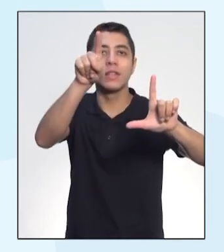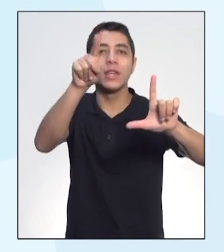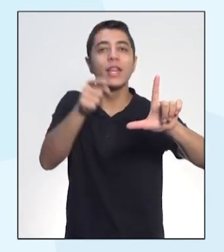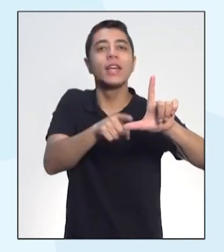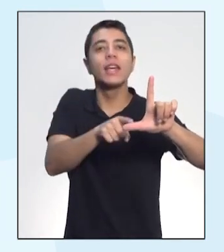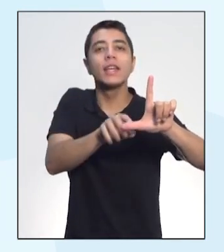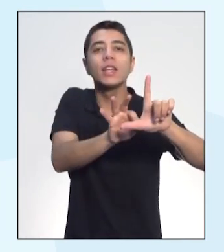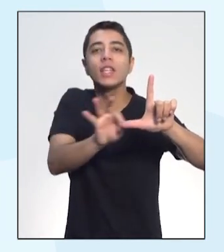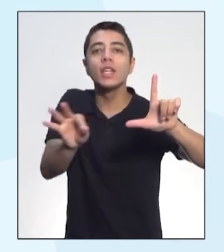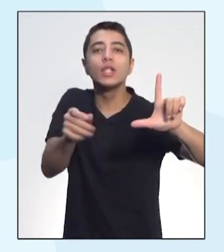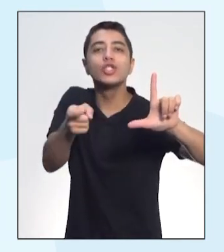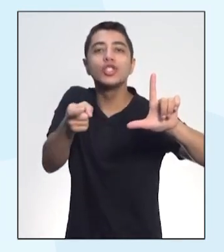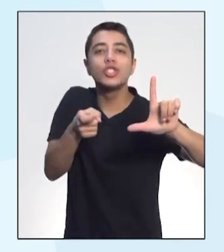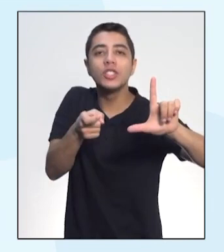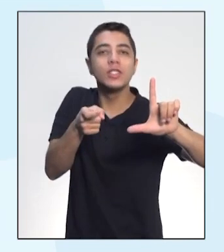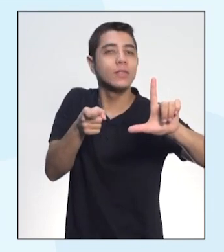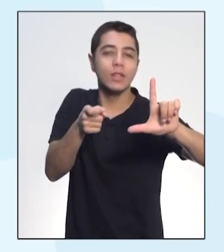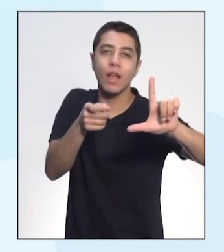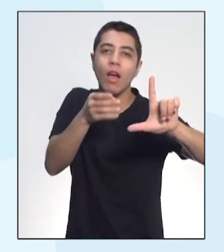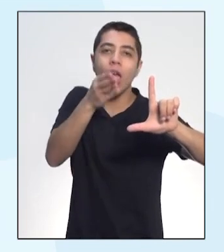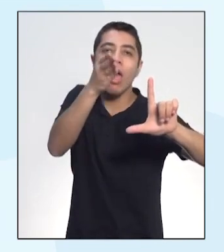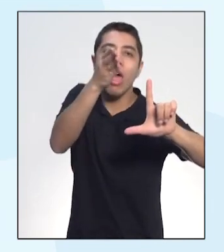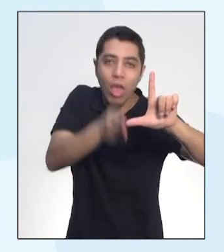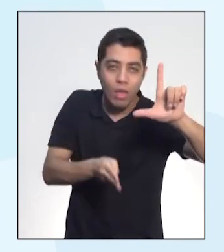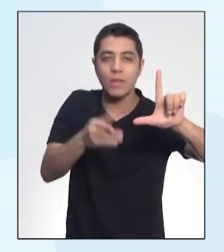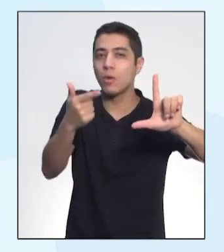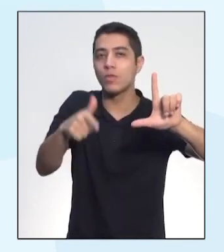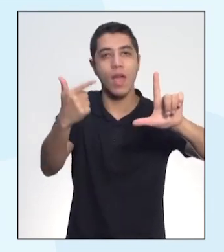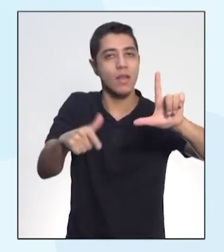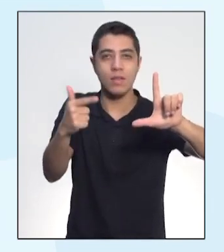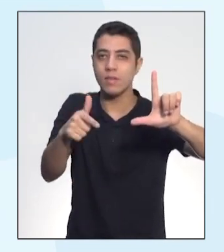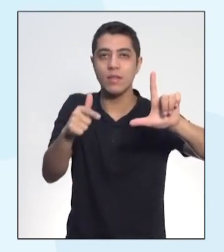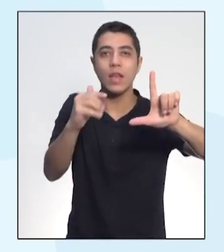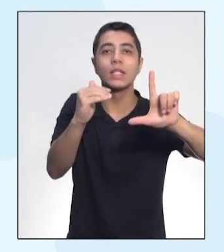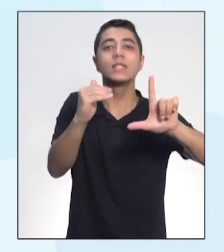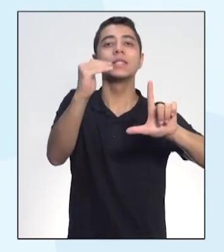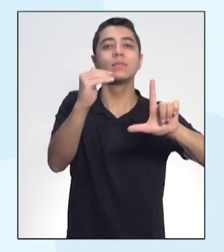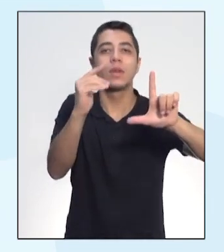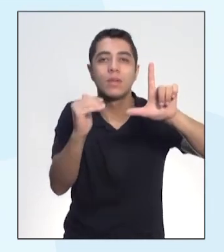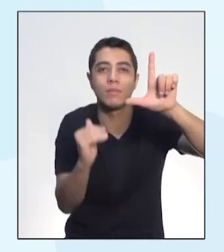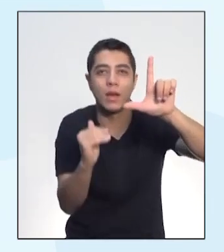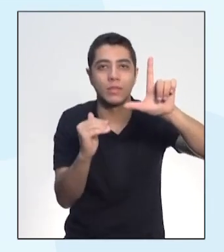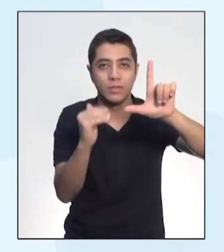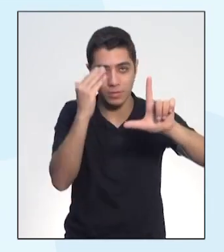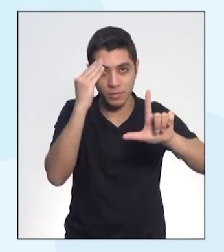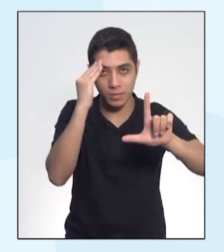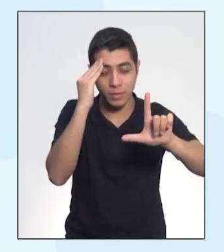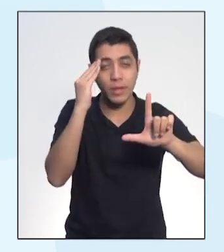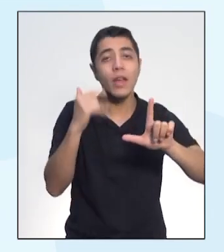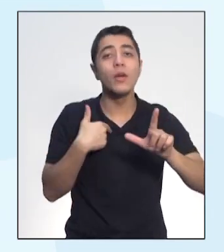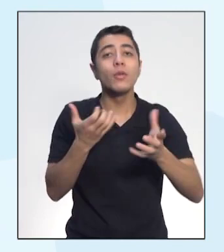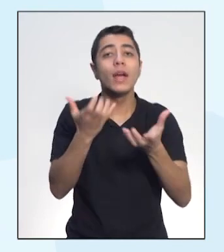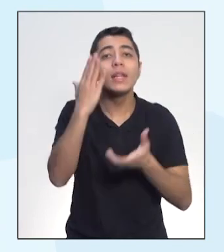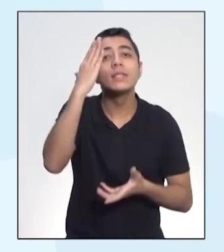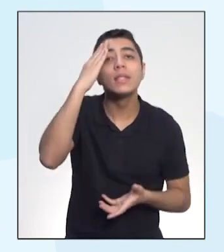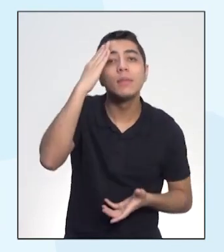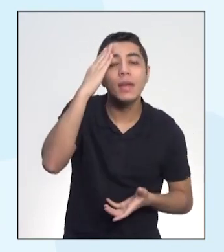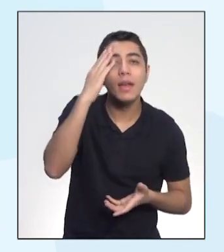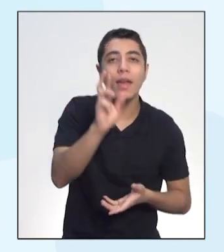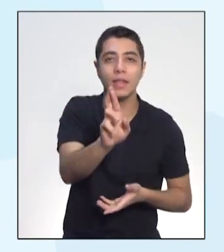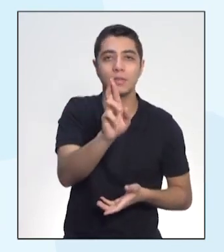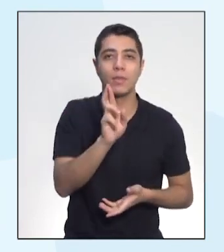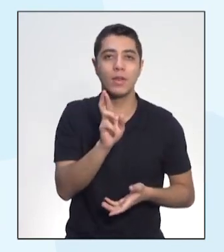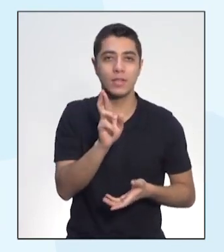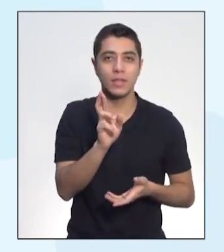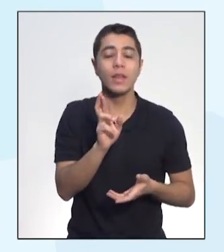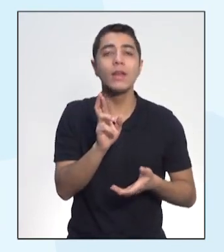quê? Das raízes da equação. Então, as respostas dessa equação. Se forem 2 respostas, cruza em 2 lugares.